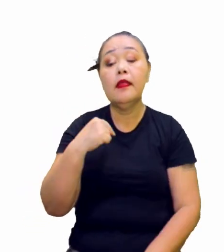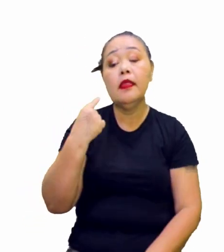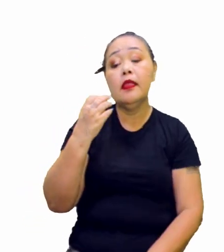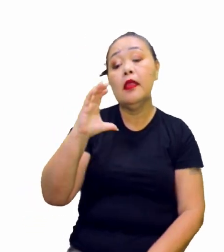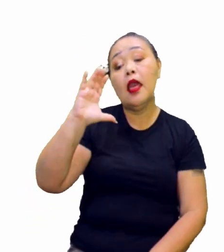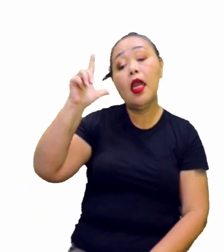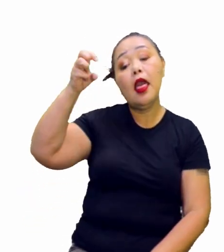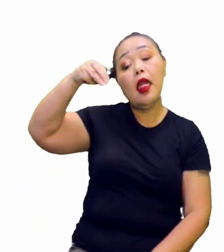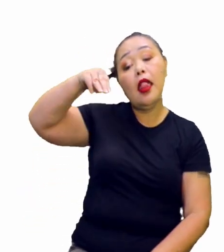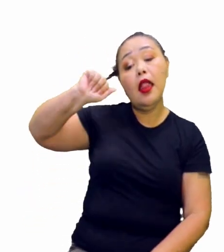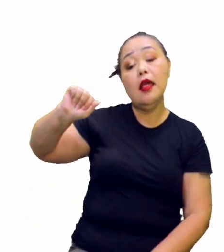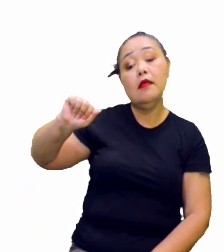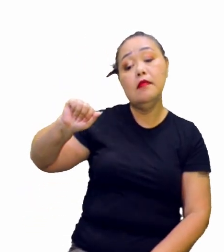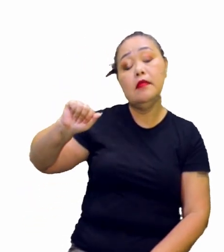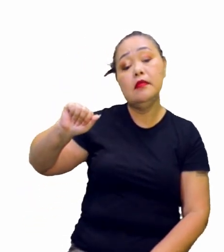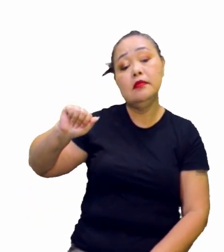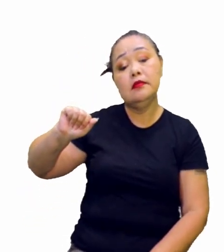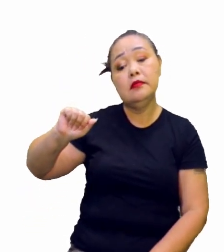clima,